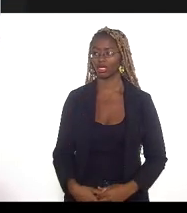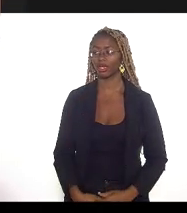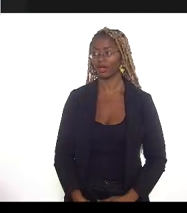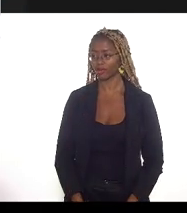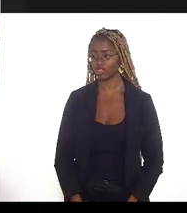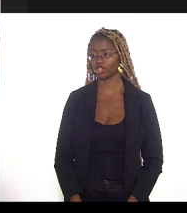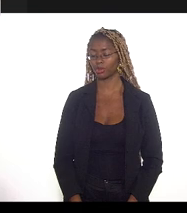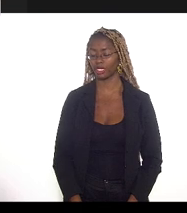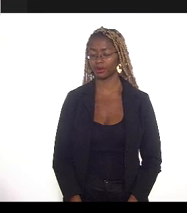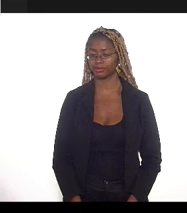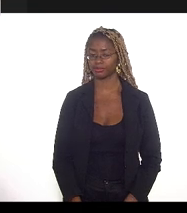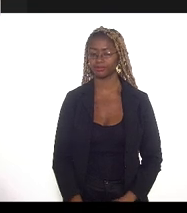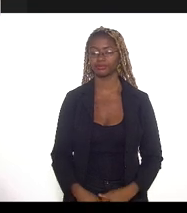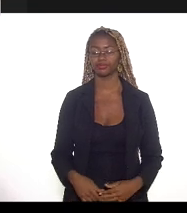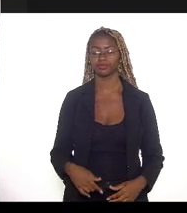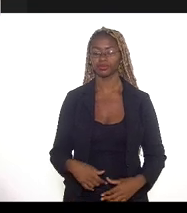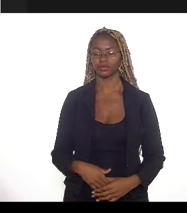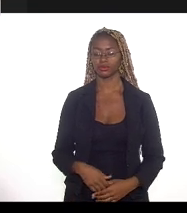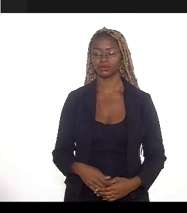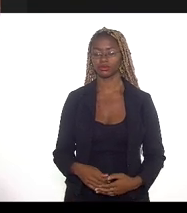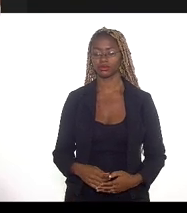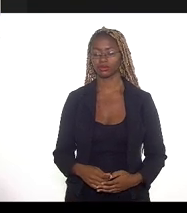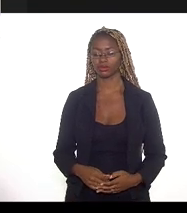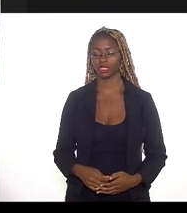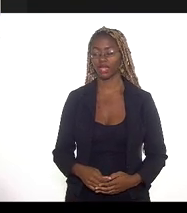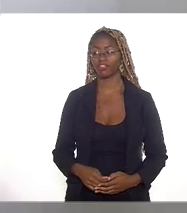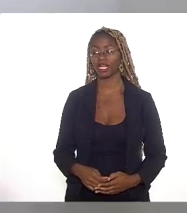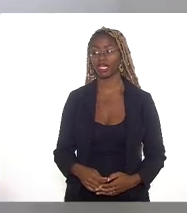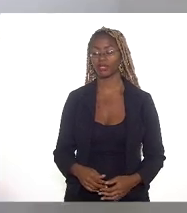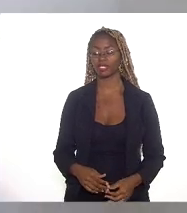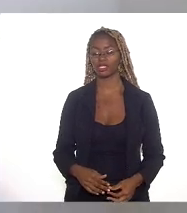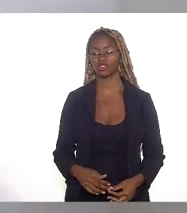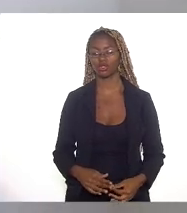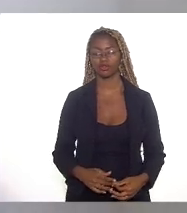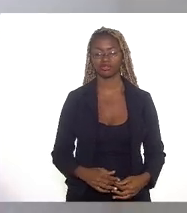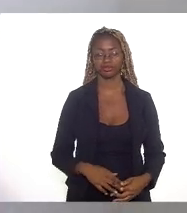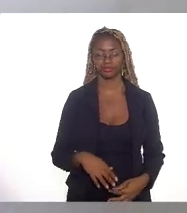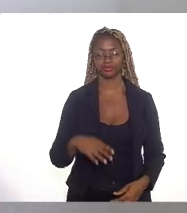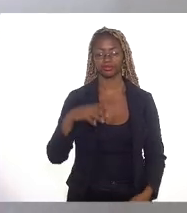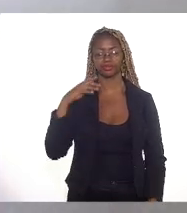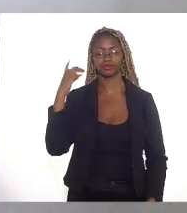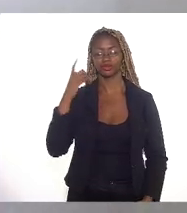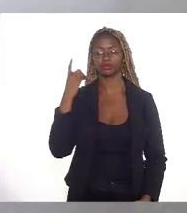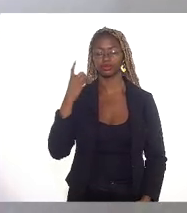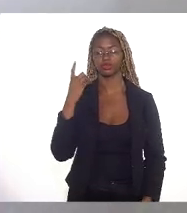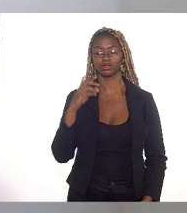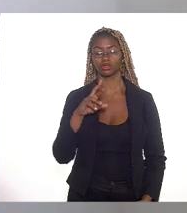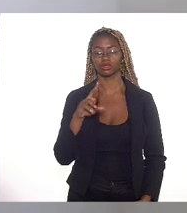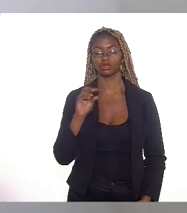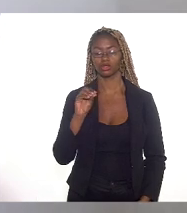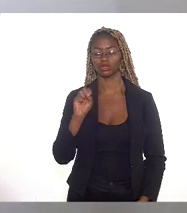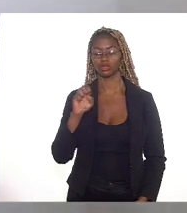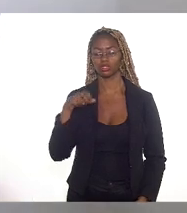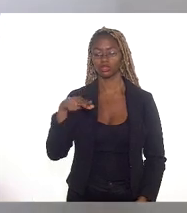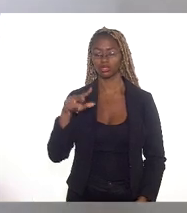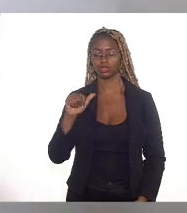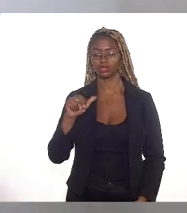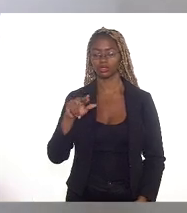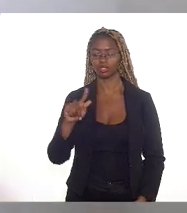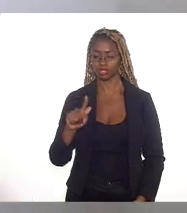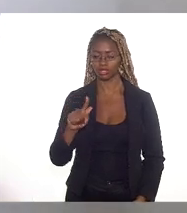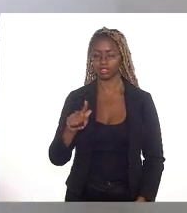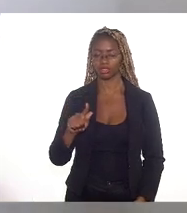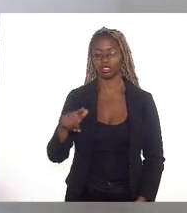Pode ter 200 projetos. Pela Comissão de Defesa Civil, deputado Rosenberg Reis. Deputado